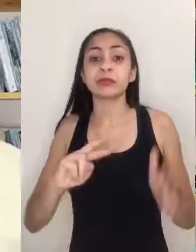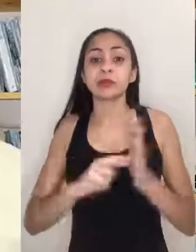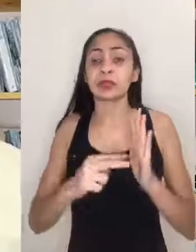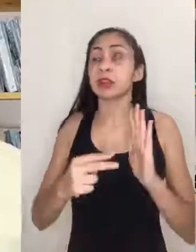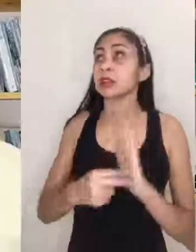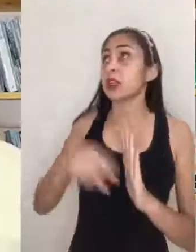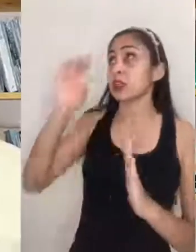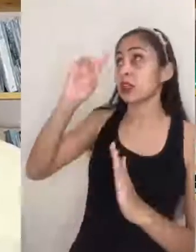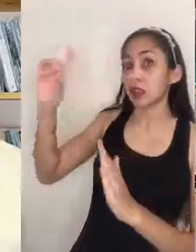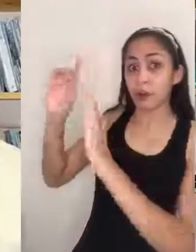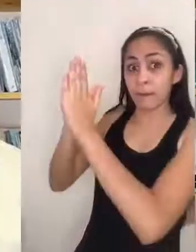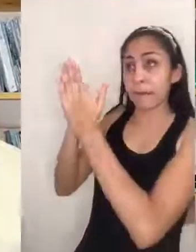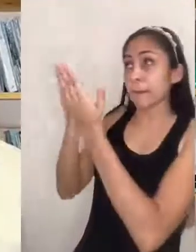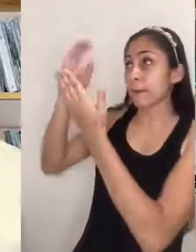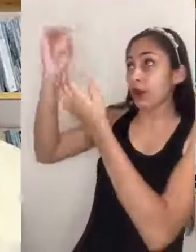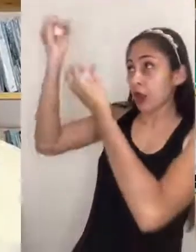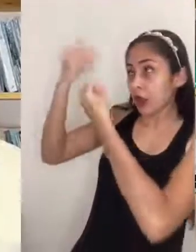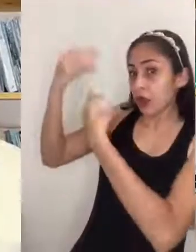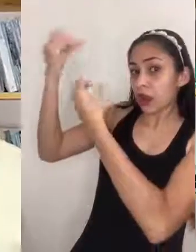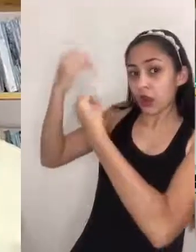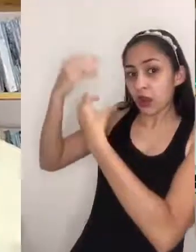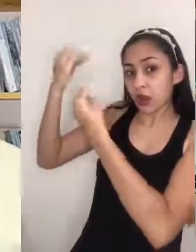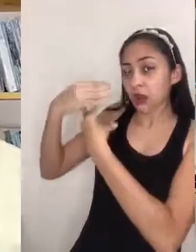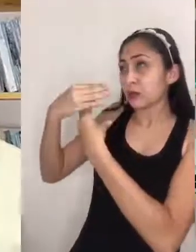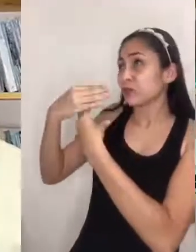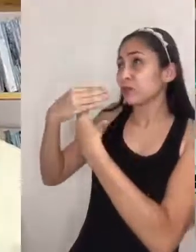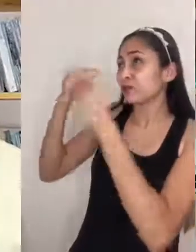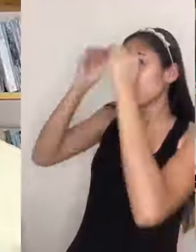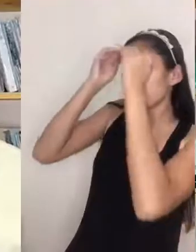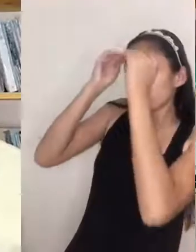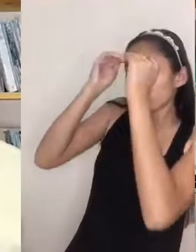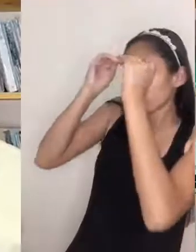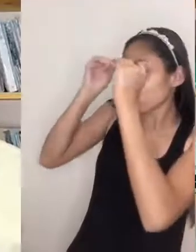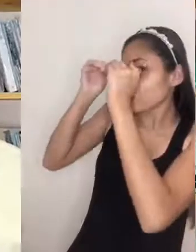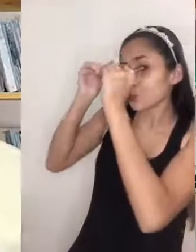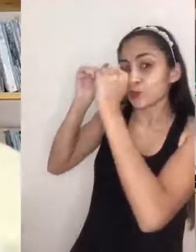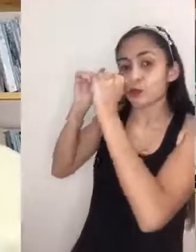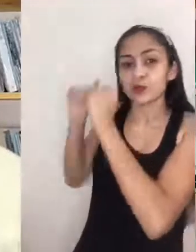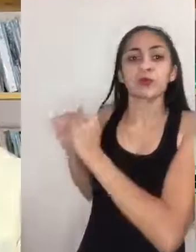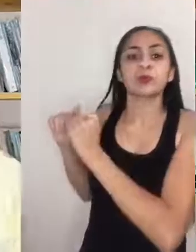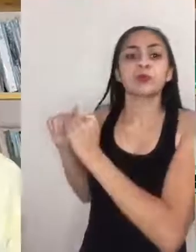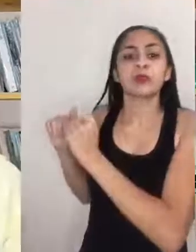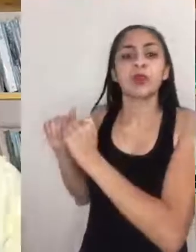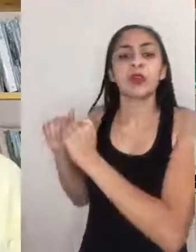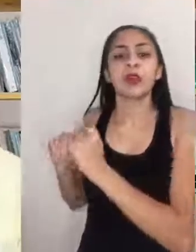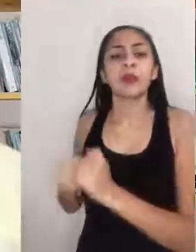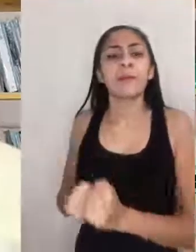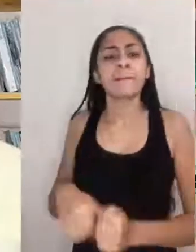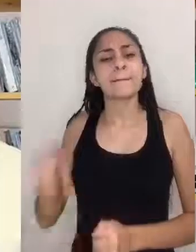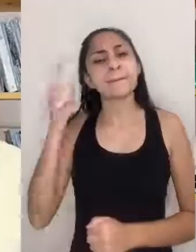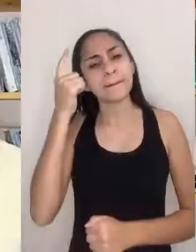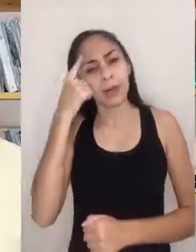Pecado é desobediência à palavra de Deus. Essa desobediência ela pode